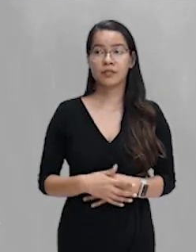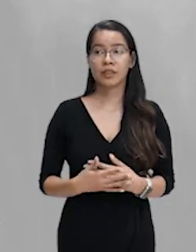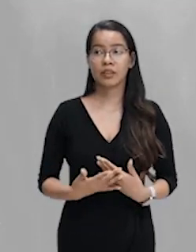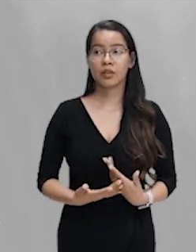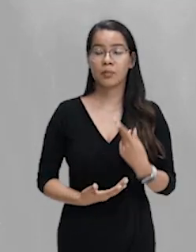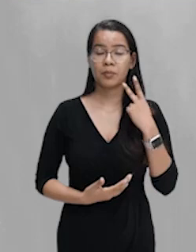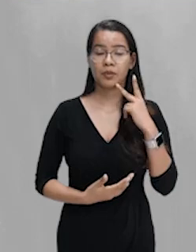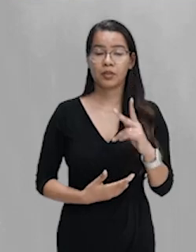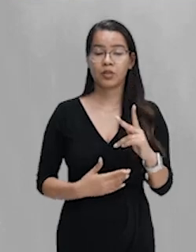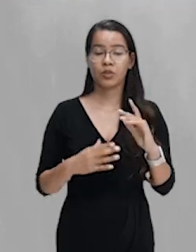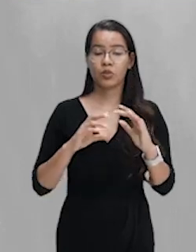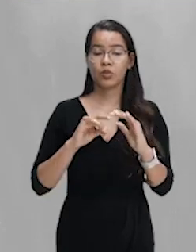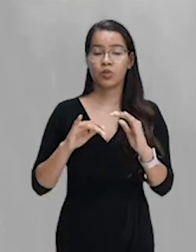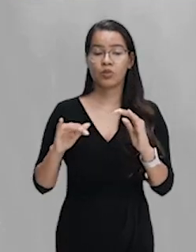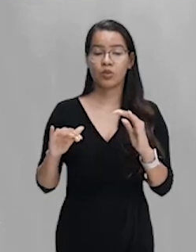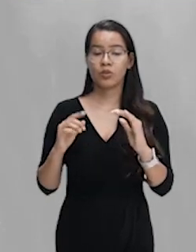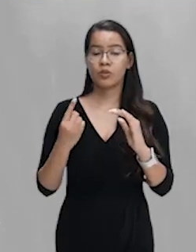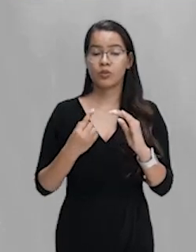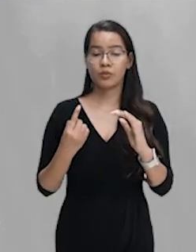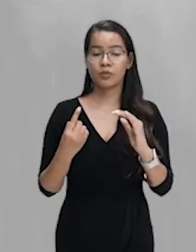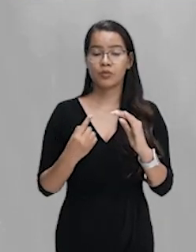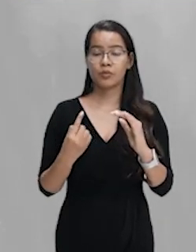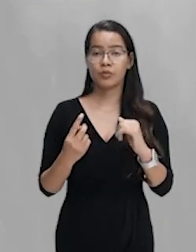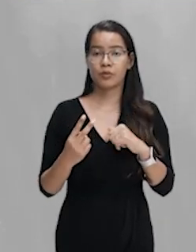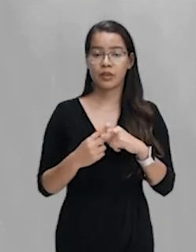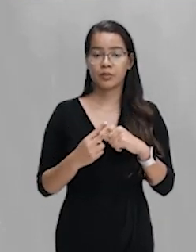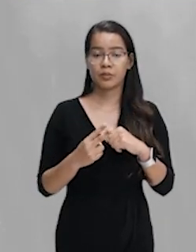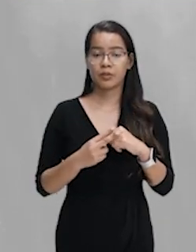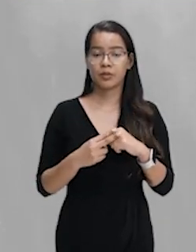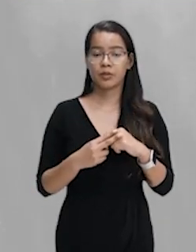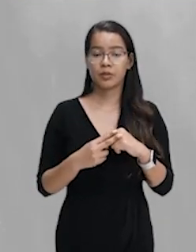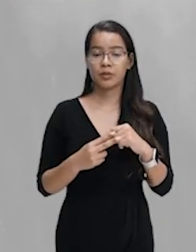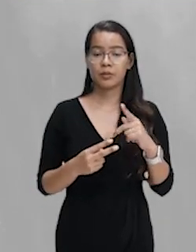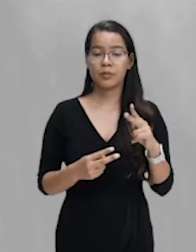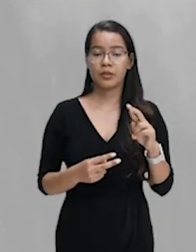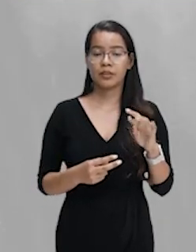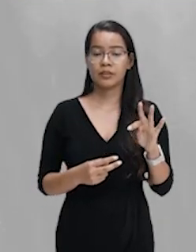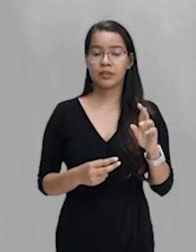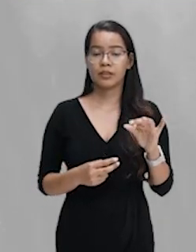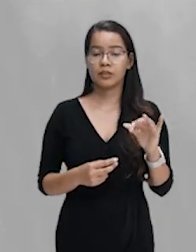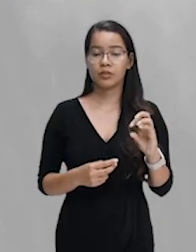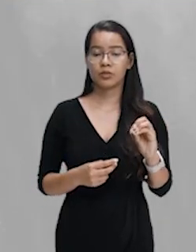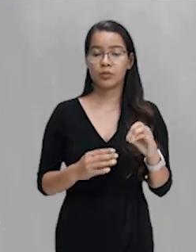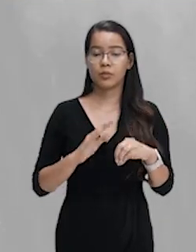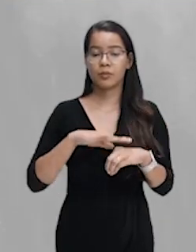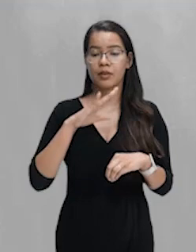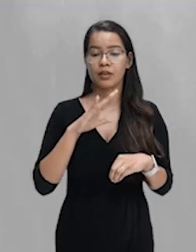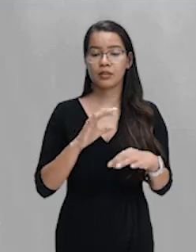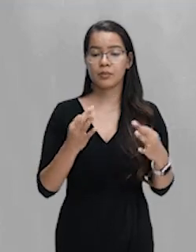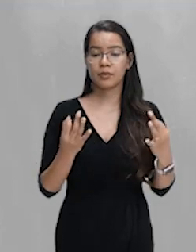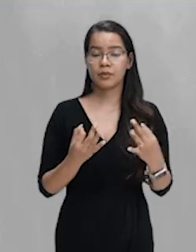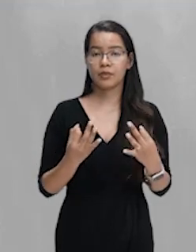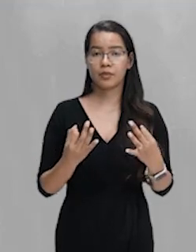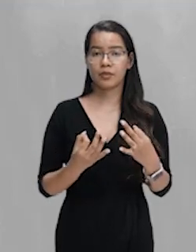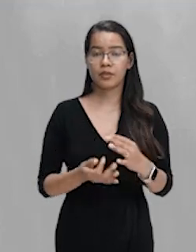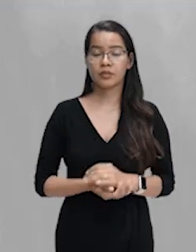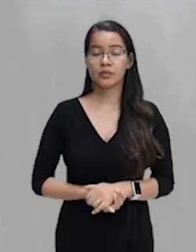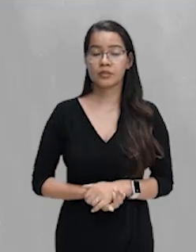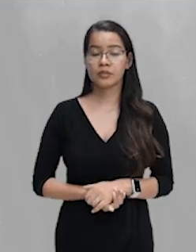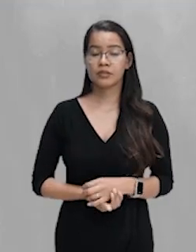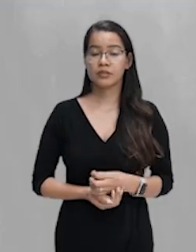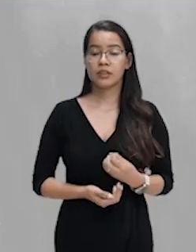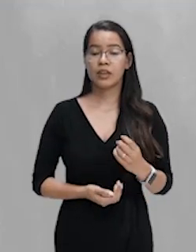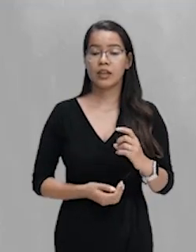para conjugar um verbo em pretérito pluscuamperfecto, no pretérito mais que perfeito,